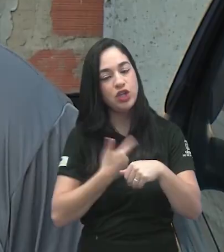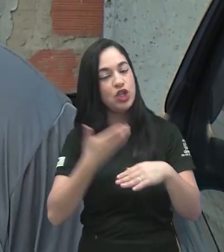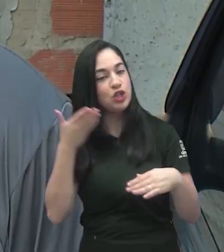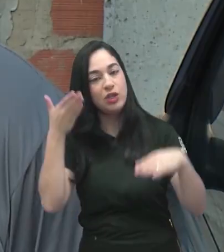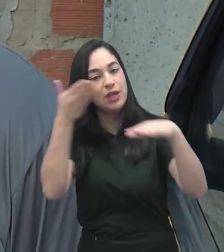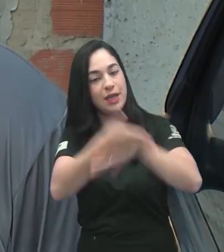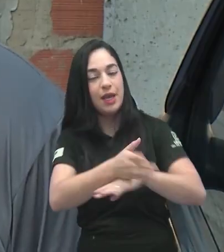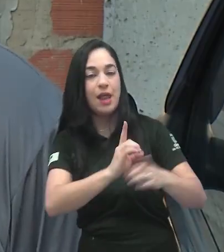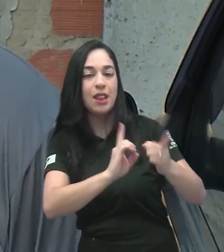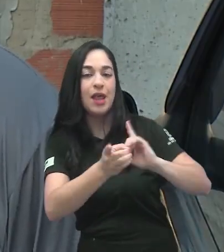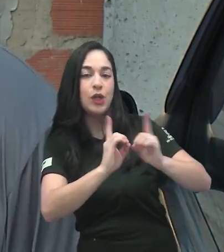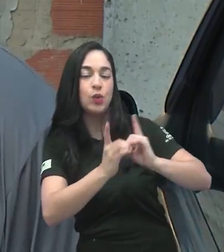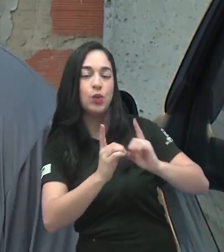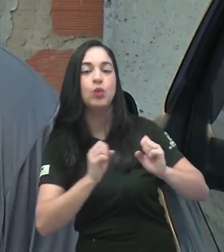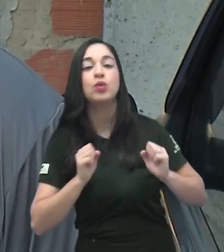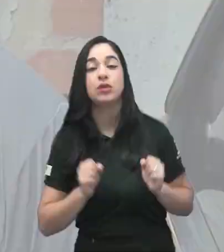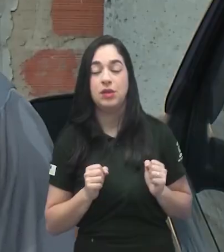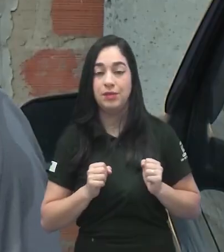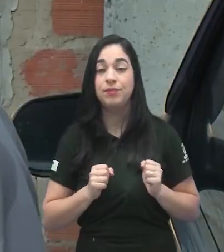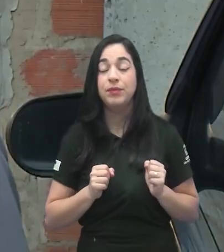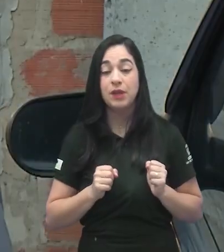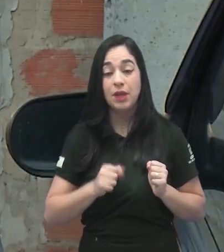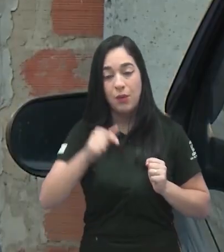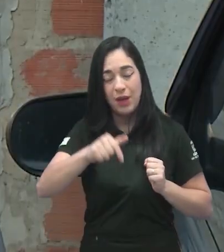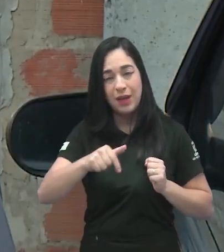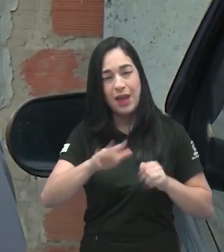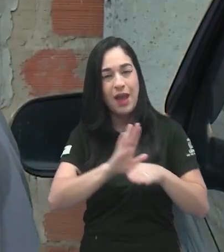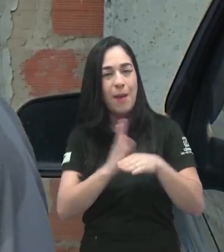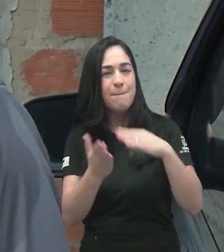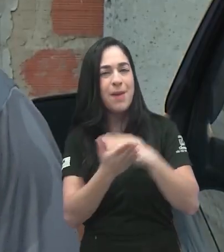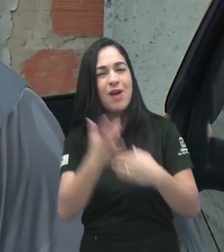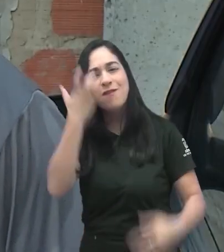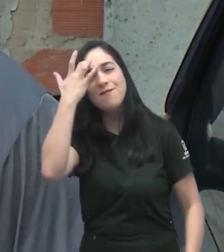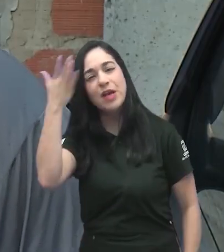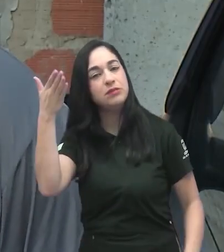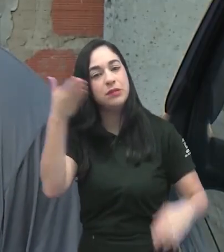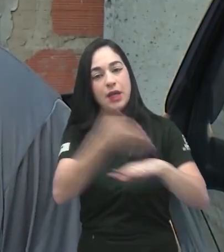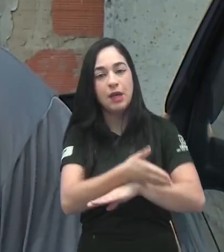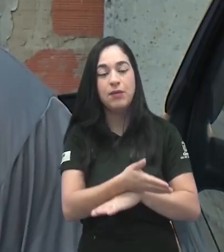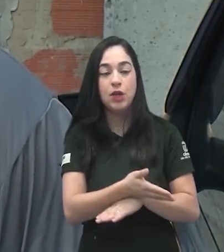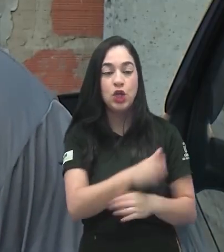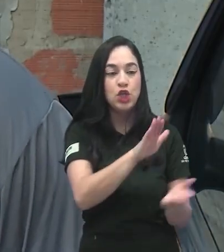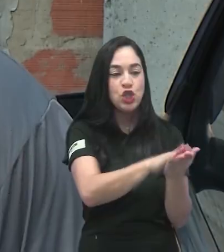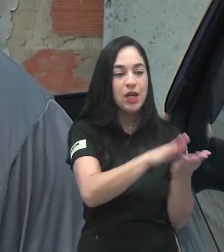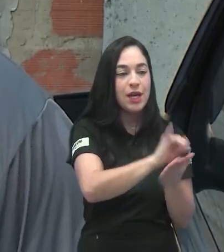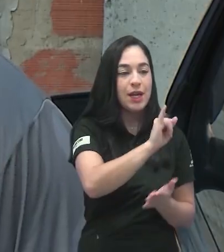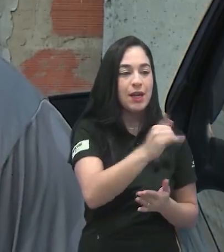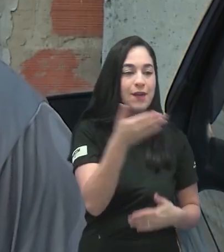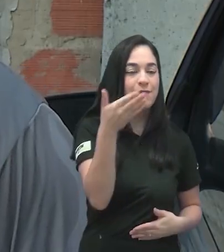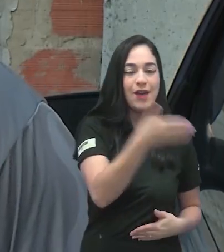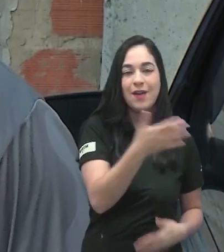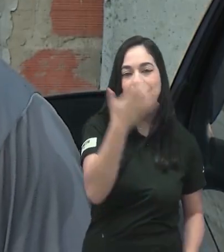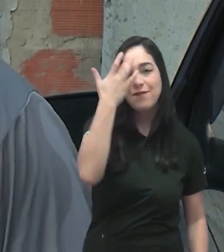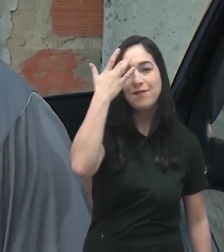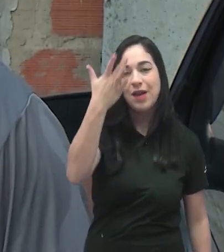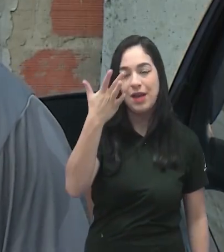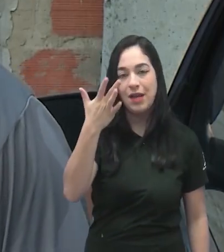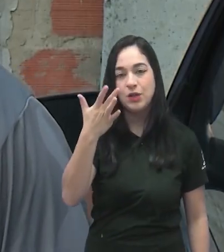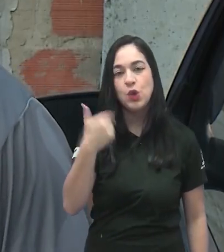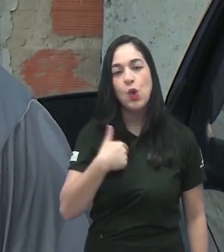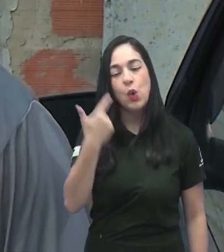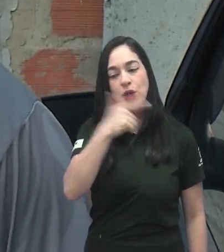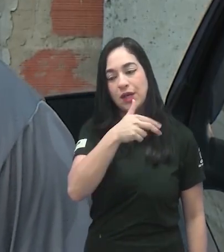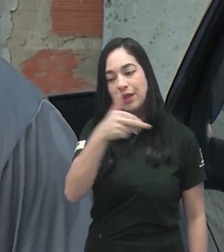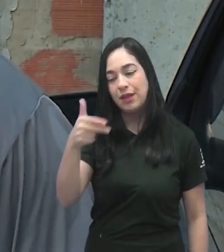pela Dutra aí, né, na beira da Dutra. É um bairro de fácil acesso. Você quer ir para Jacareí, tá fácil, dá para você